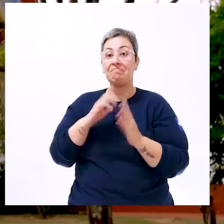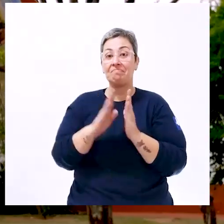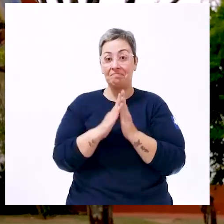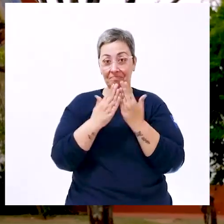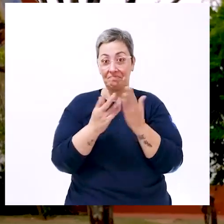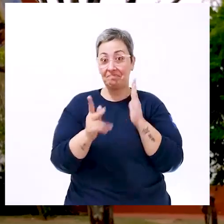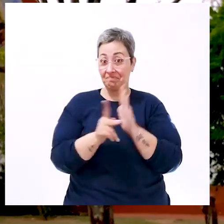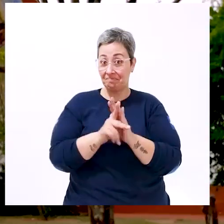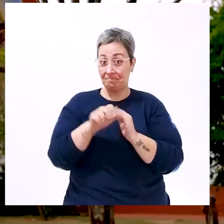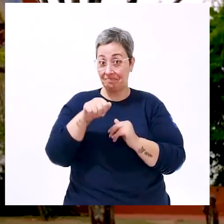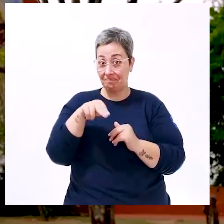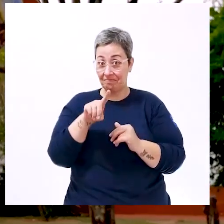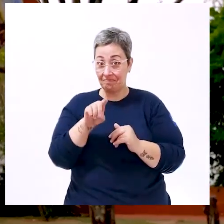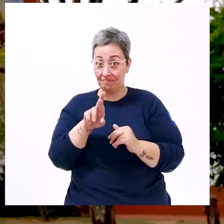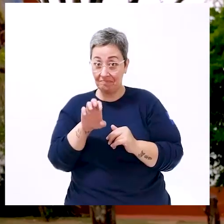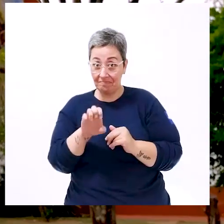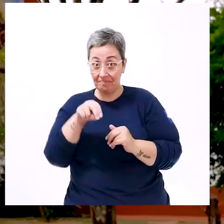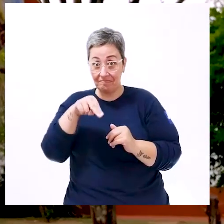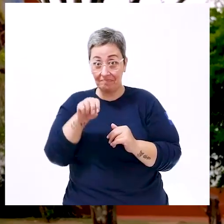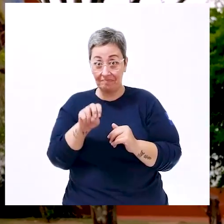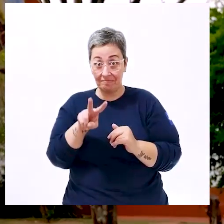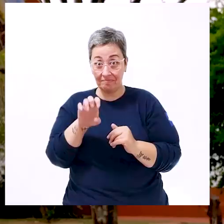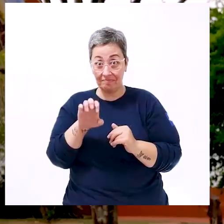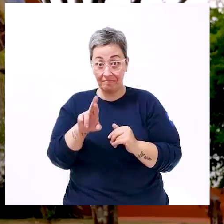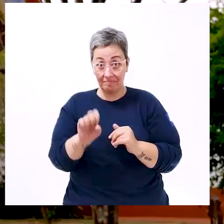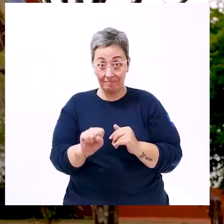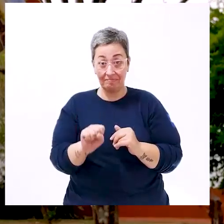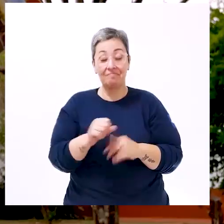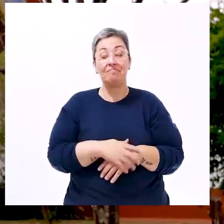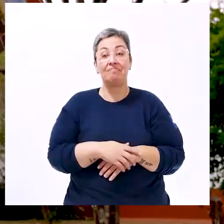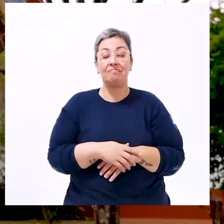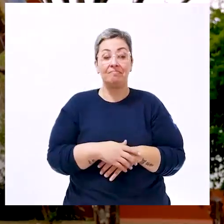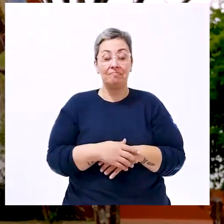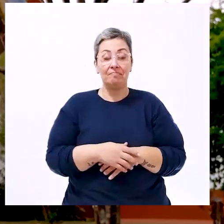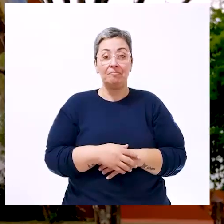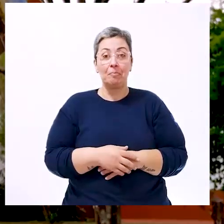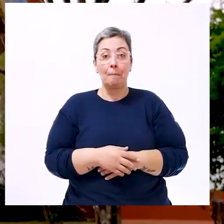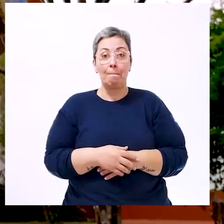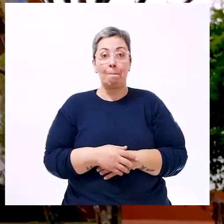os desenhos de André Neves. Vamos lá?